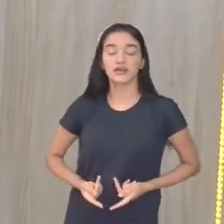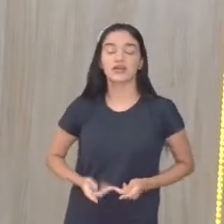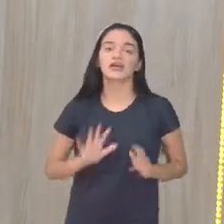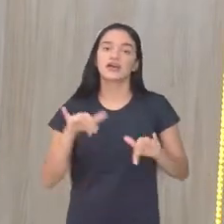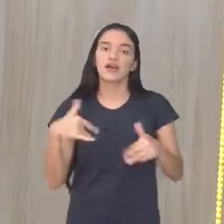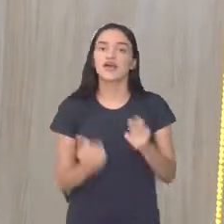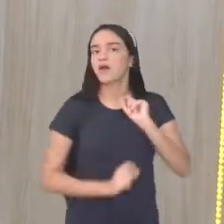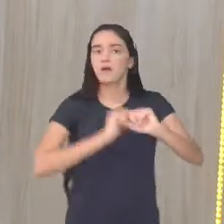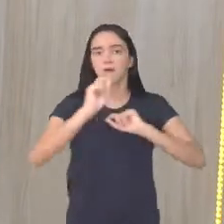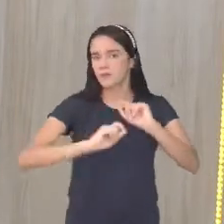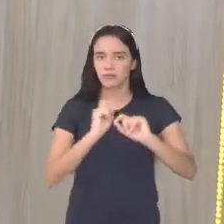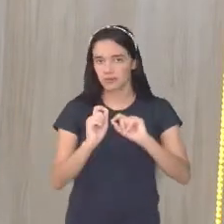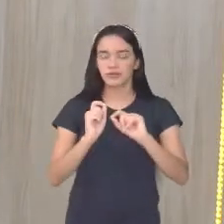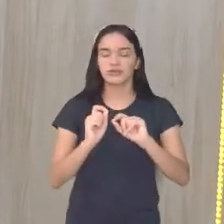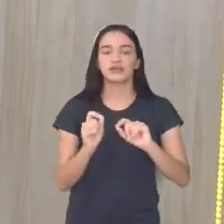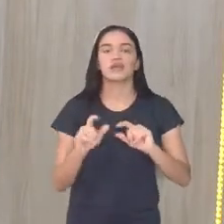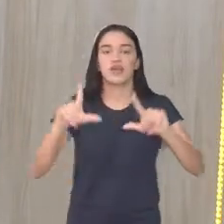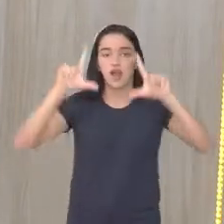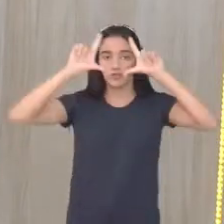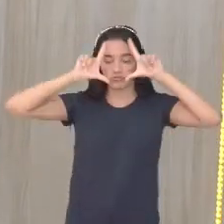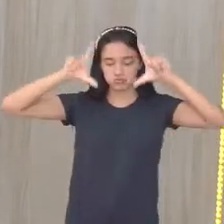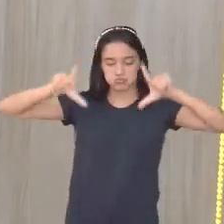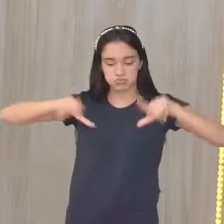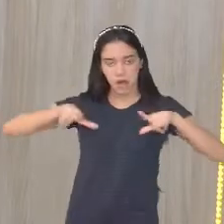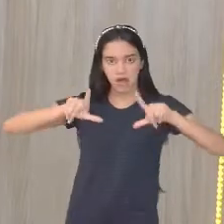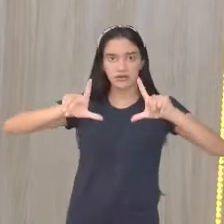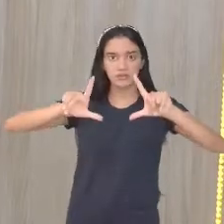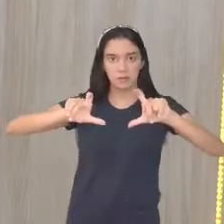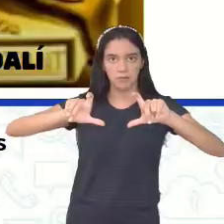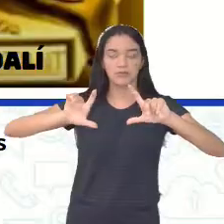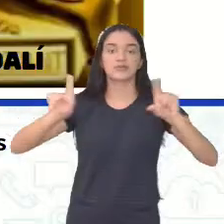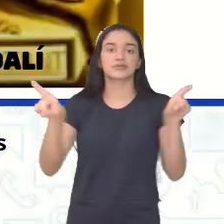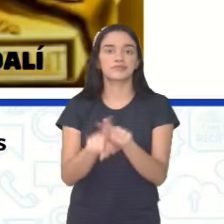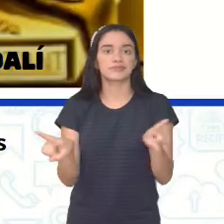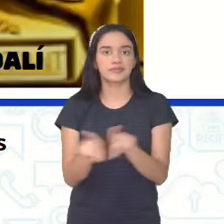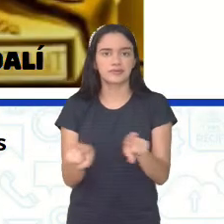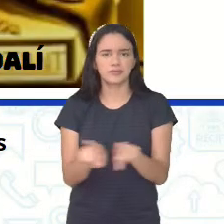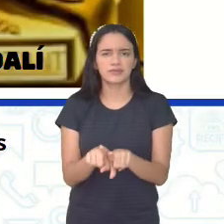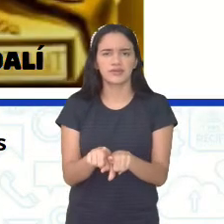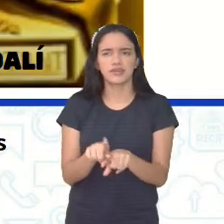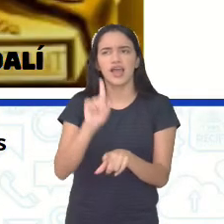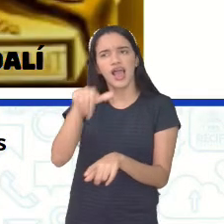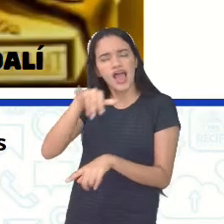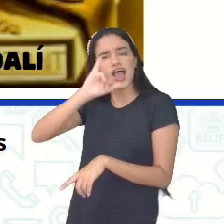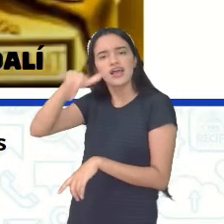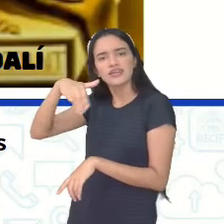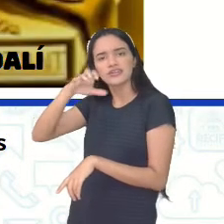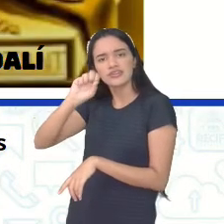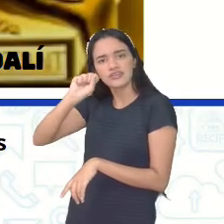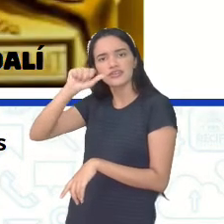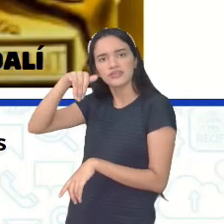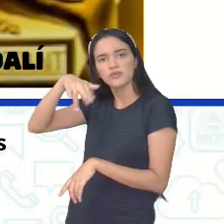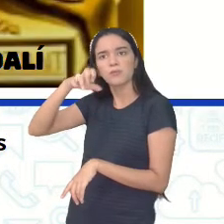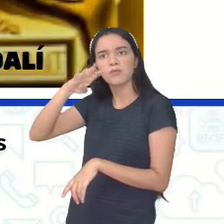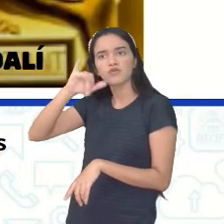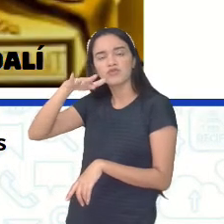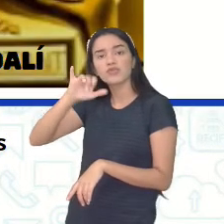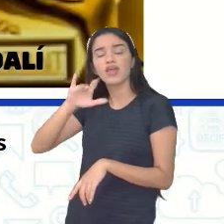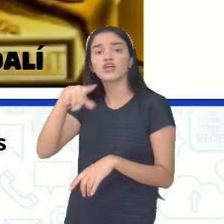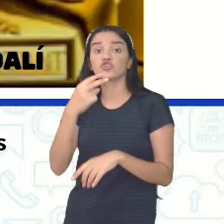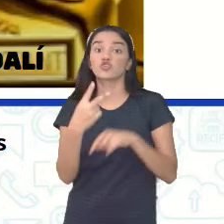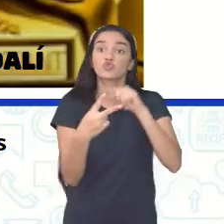Século XVI. São, ó, quantos anos antes? 300 anos antes. 300 anos. Né? É ano, né? A gente nem consegue imaginar o que é 300 anos. Gente, é